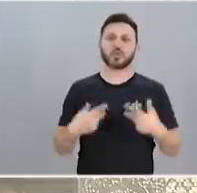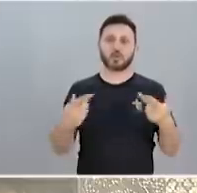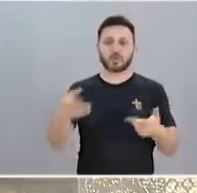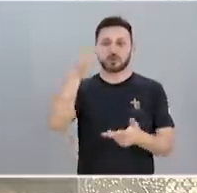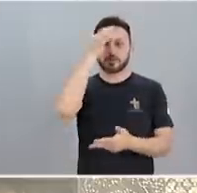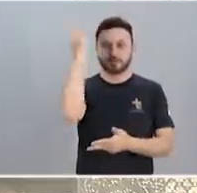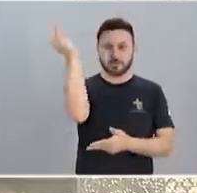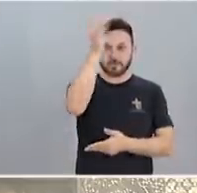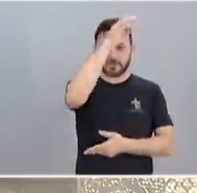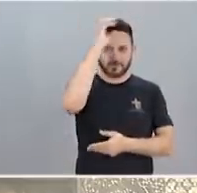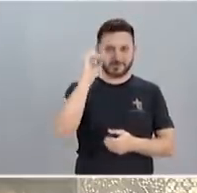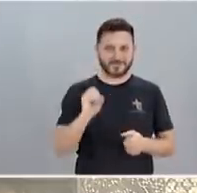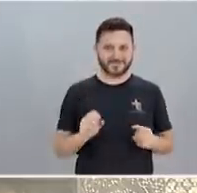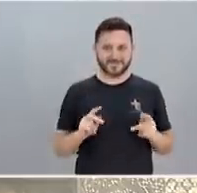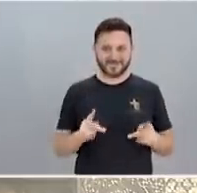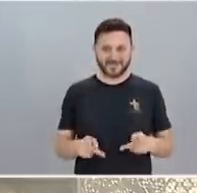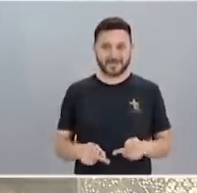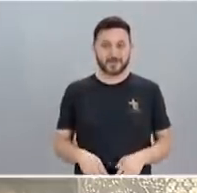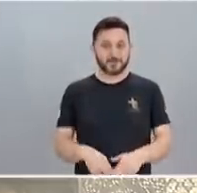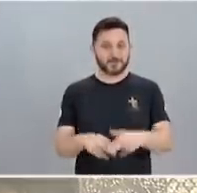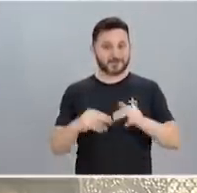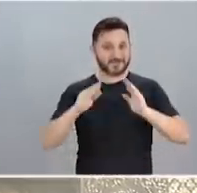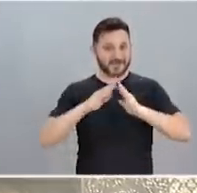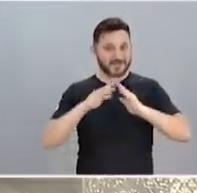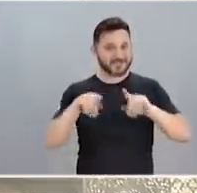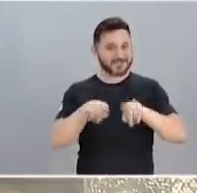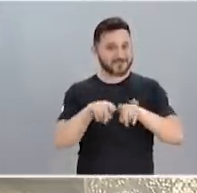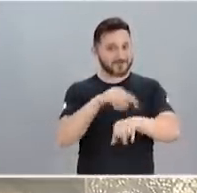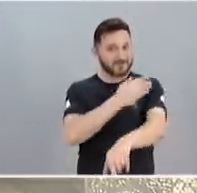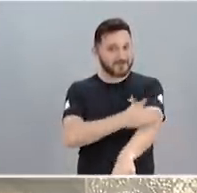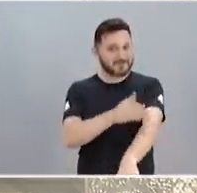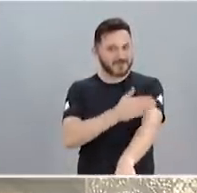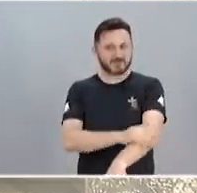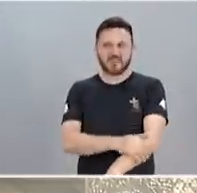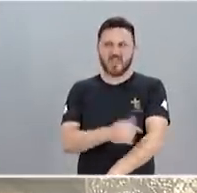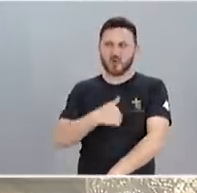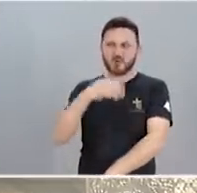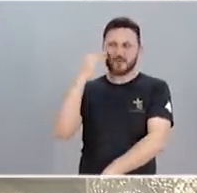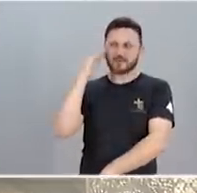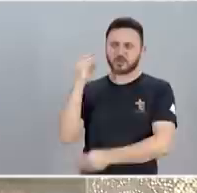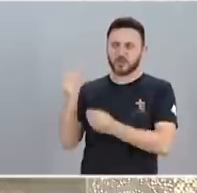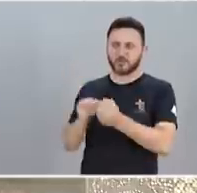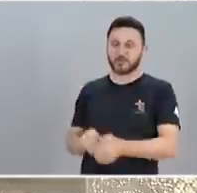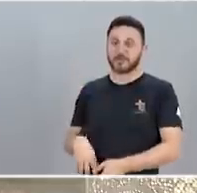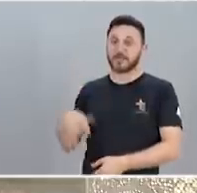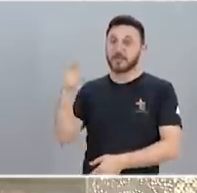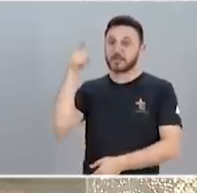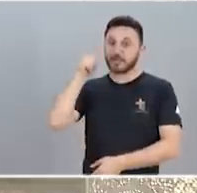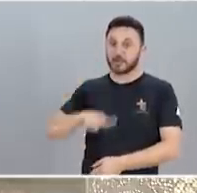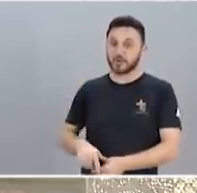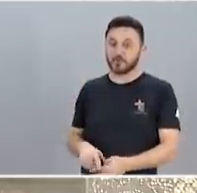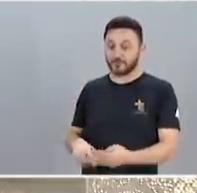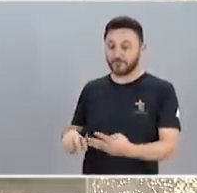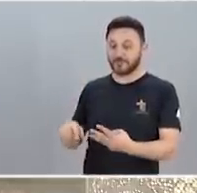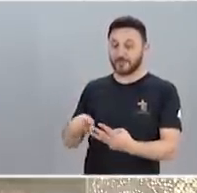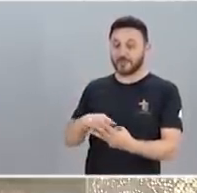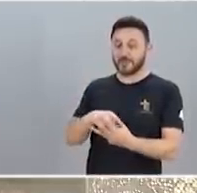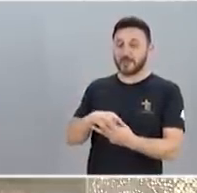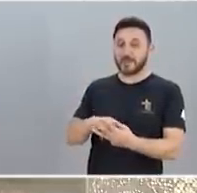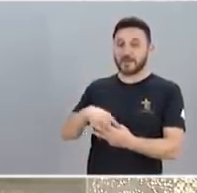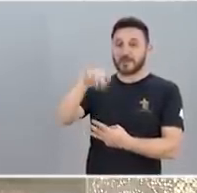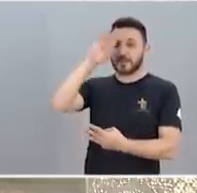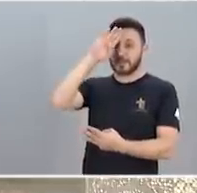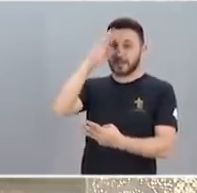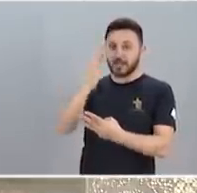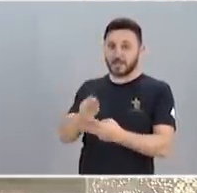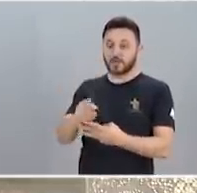refere ao Espírito Santo. Por isso, em casa, eu não entendi, padre. Atenção, o creio professa